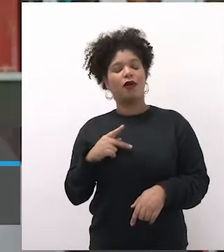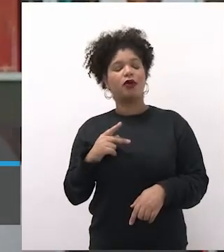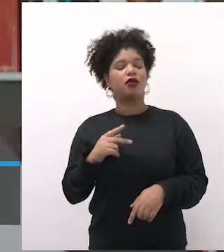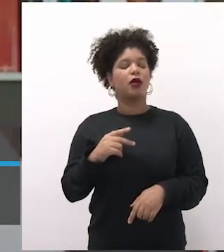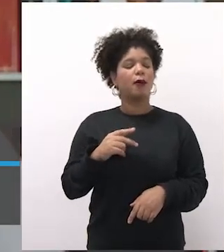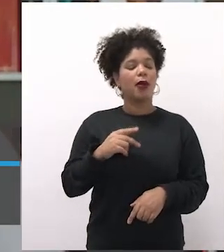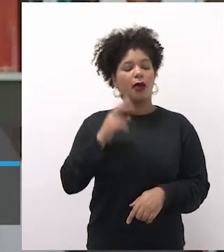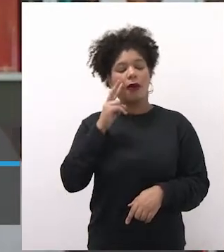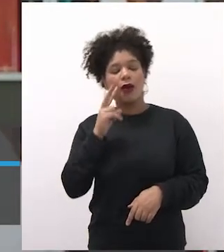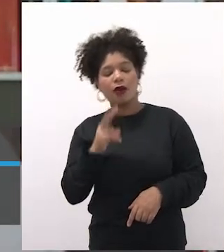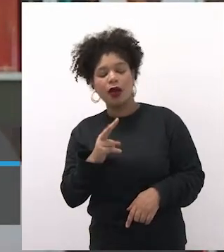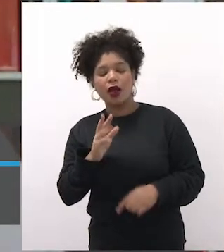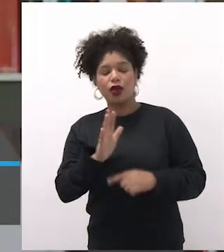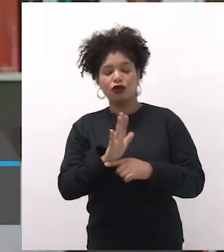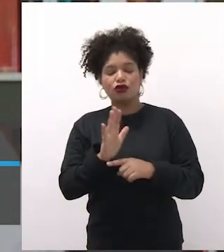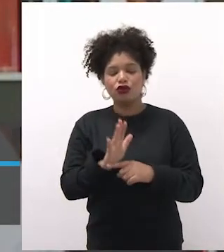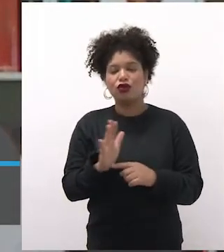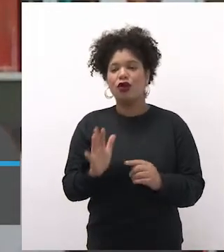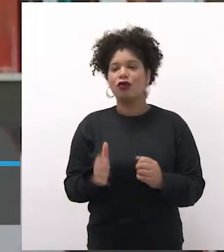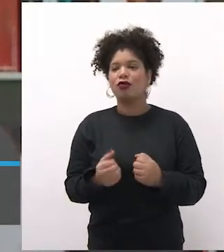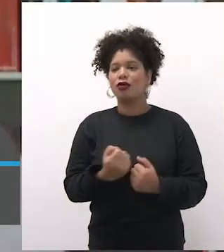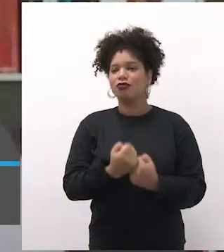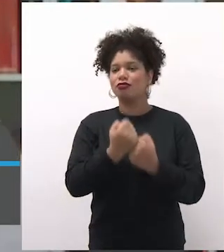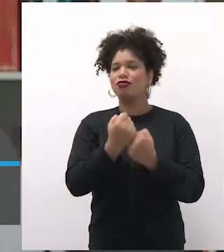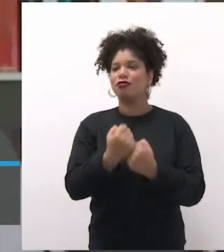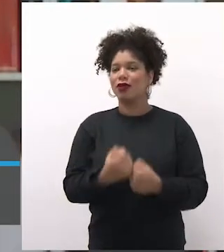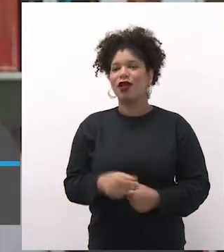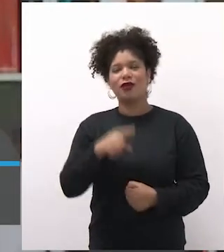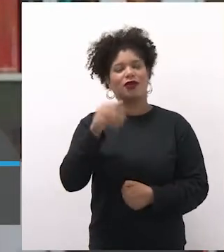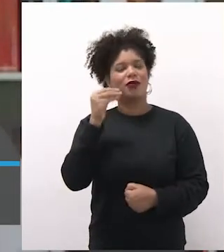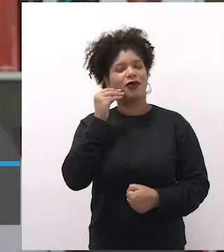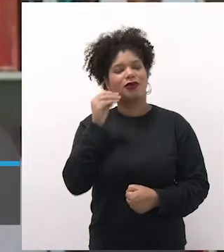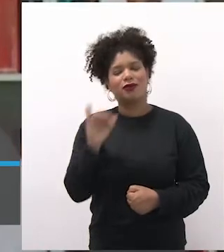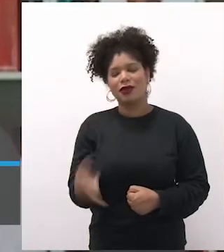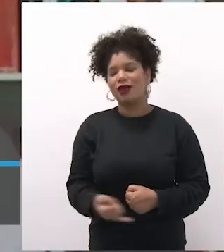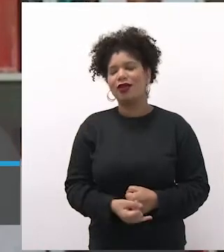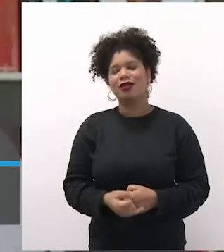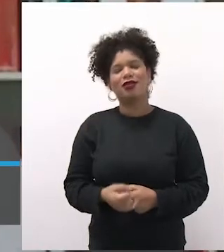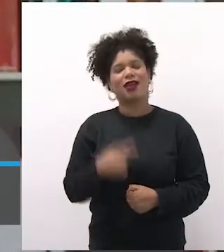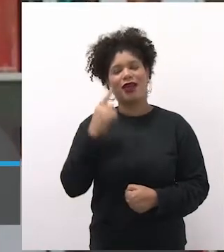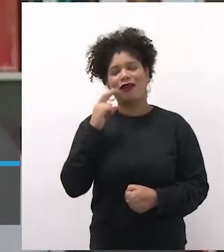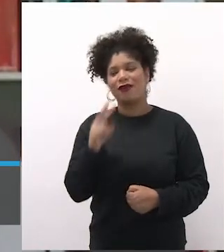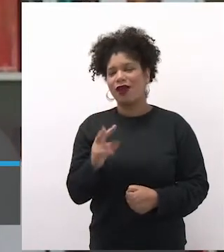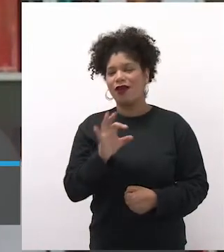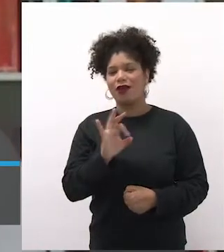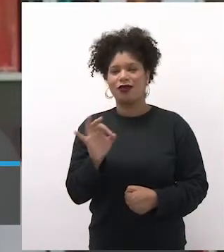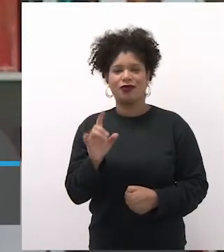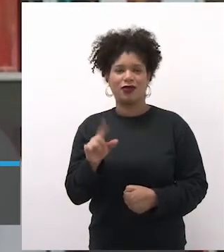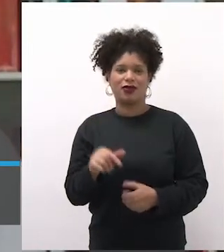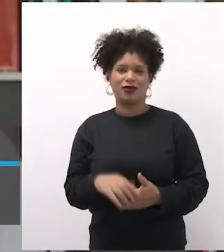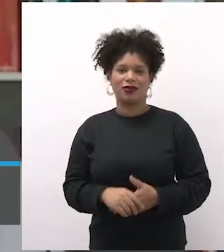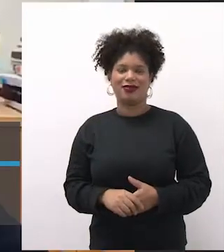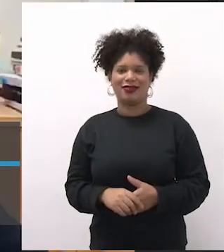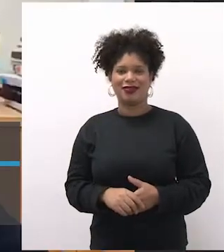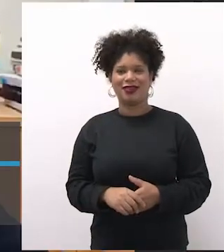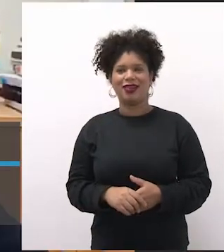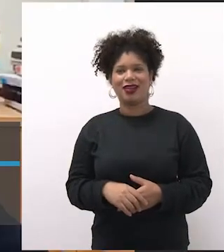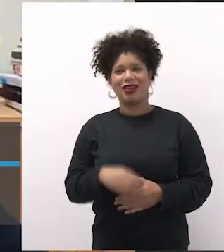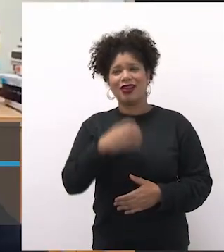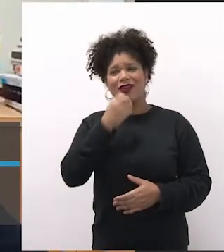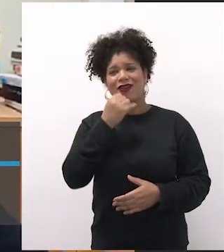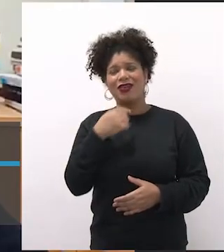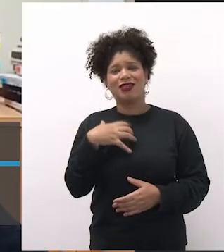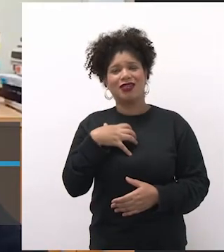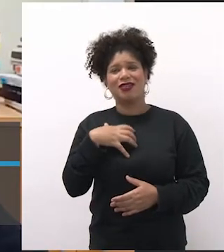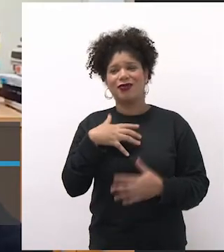orientando, foi toda uma atividade dirigida. Foi muito interessante, porque não perco a oportunidade de conhecer a página, é linda. Ai, gente, que orgulho que eu tenho quando